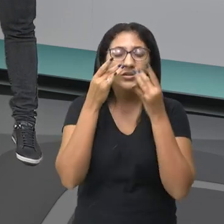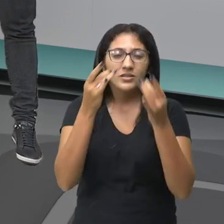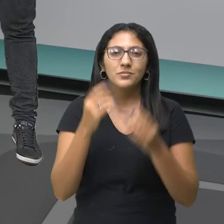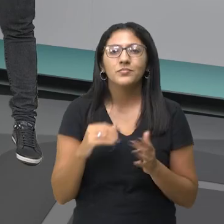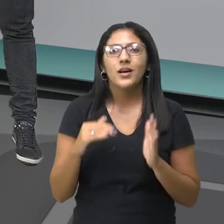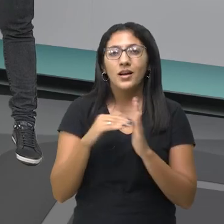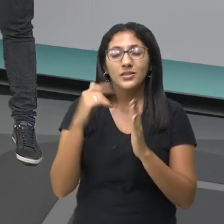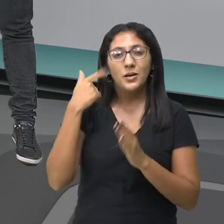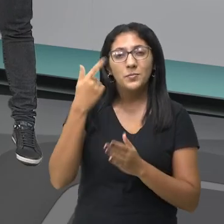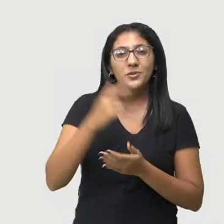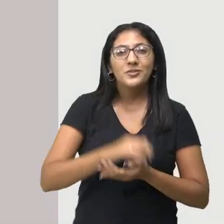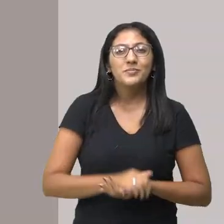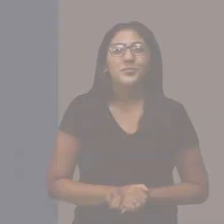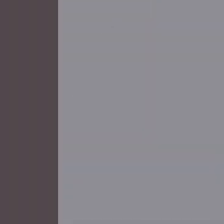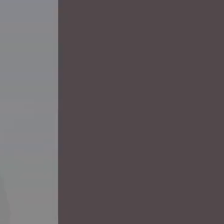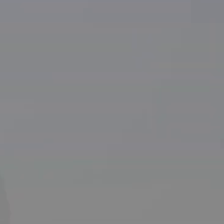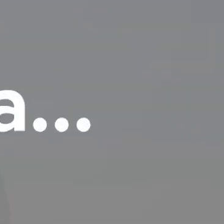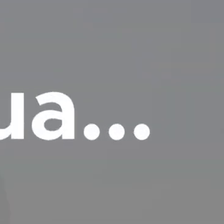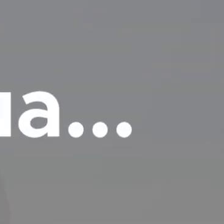todos e até a próxima.